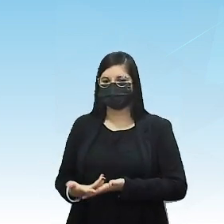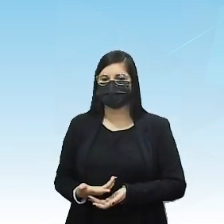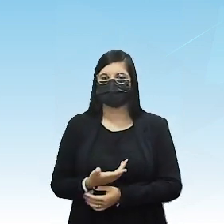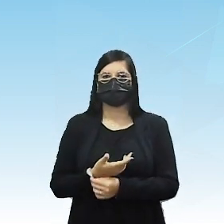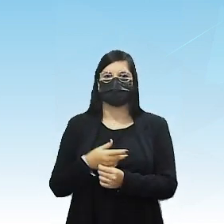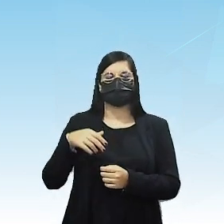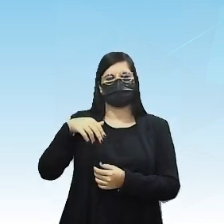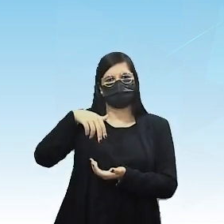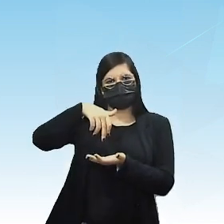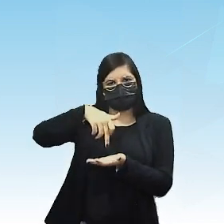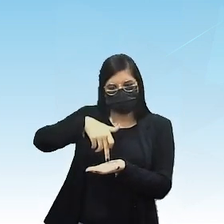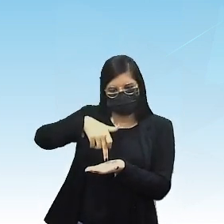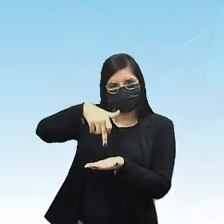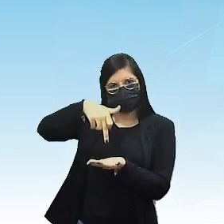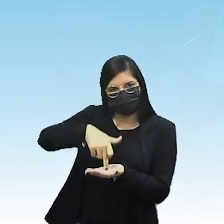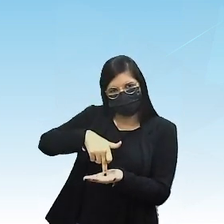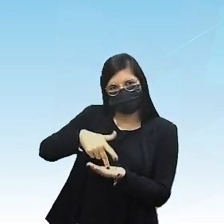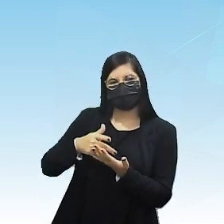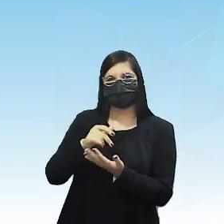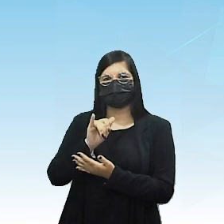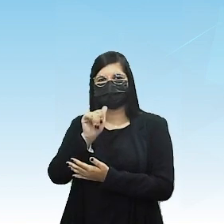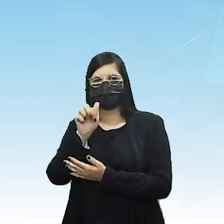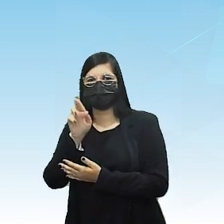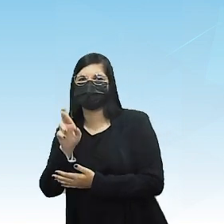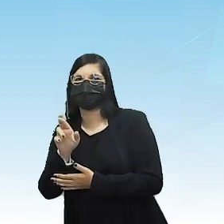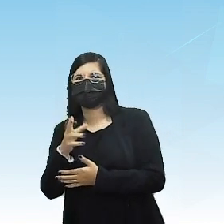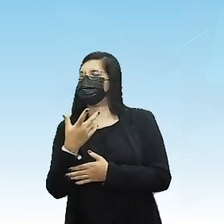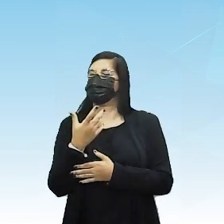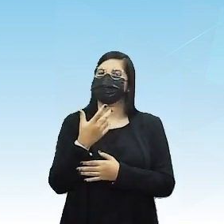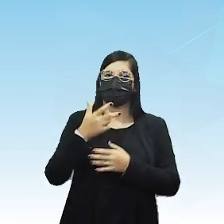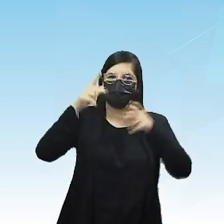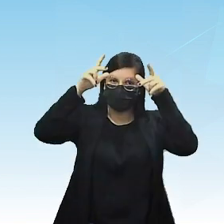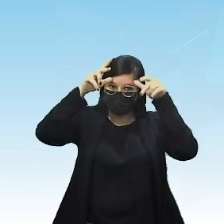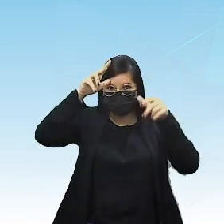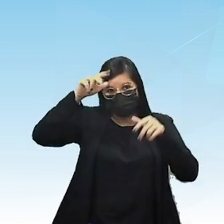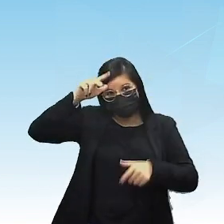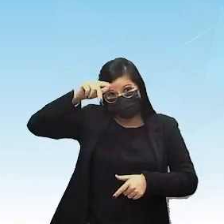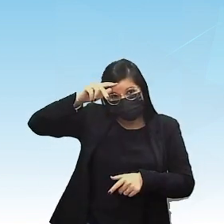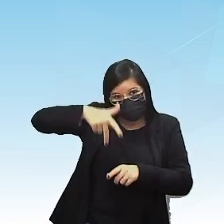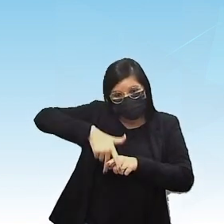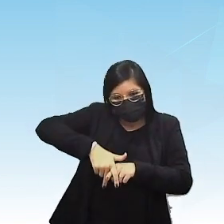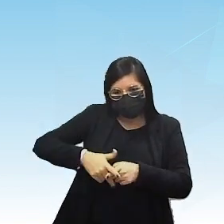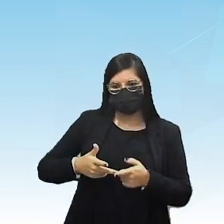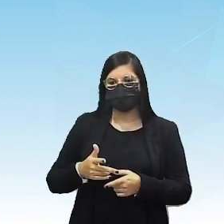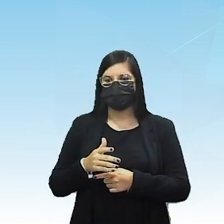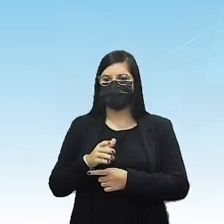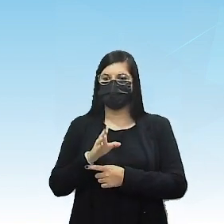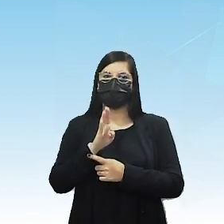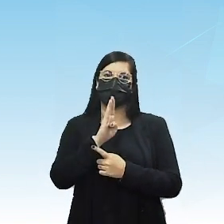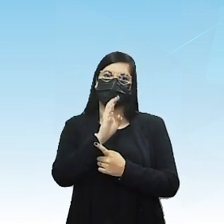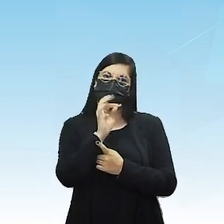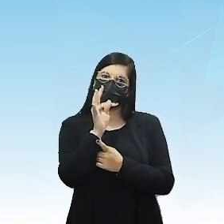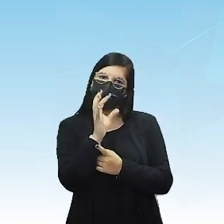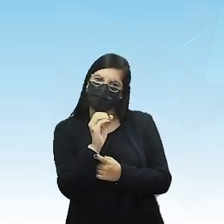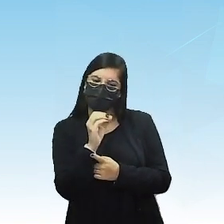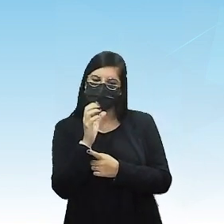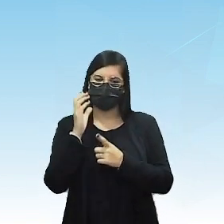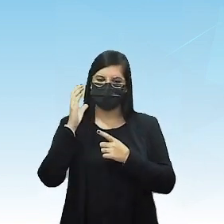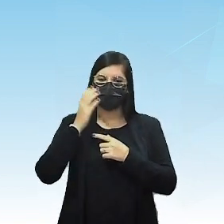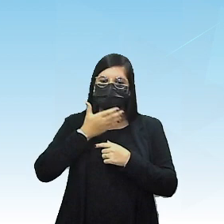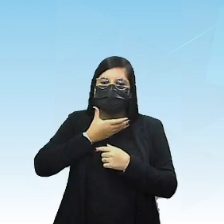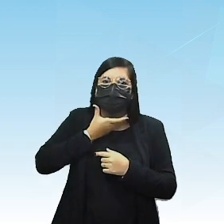Saci Pererê, tem a Iara, né, tem o Curupira, então tem o Boto, né? Então cada região